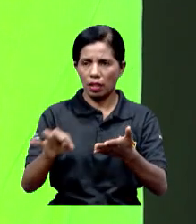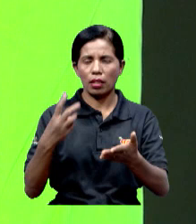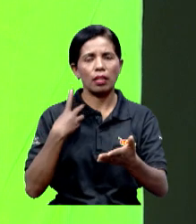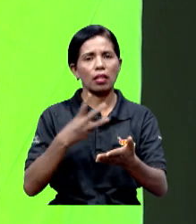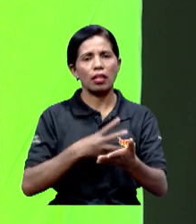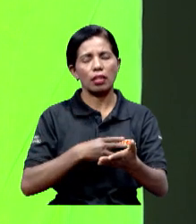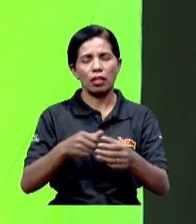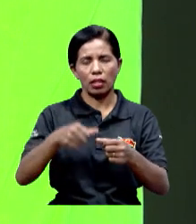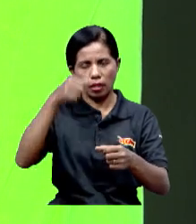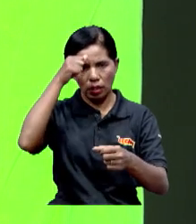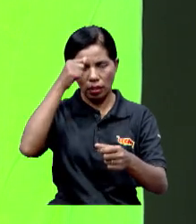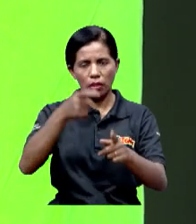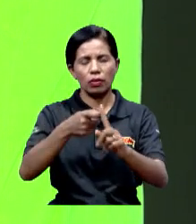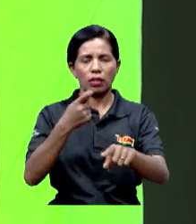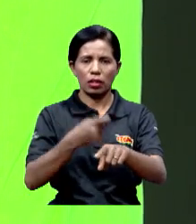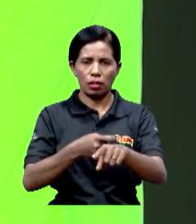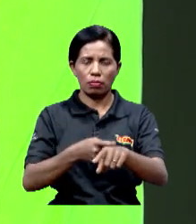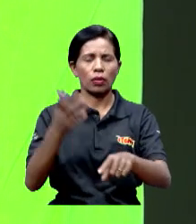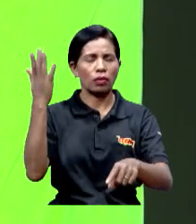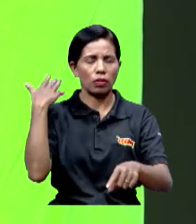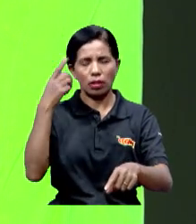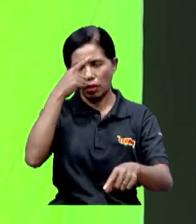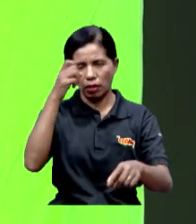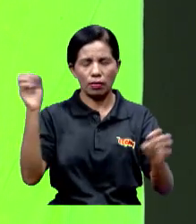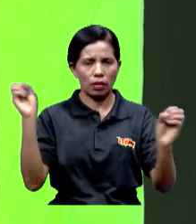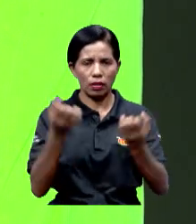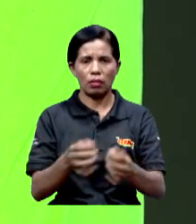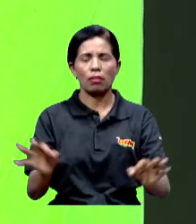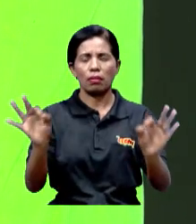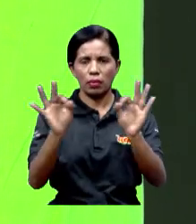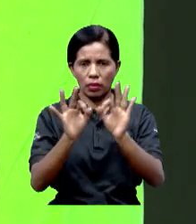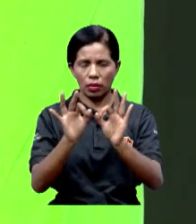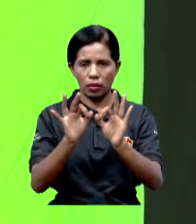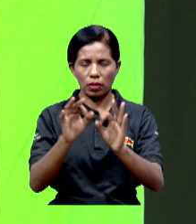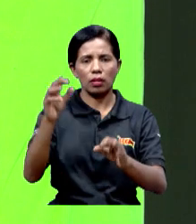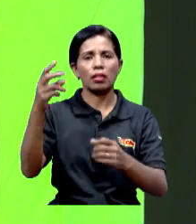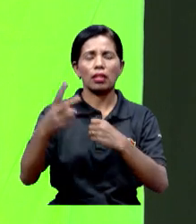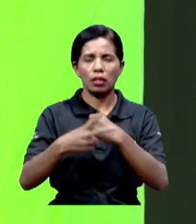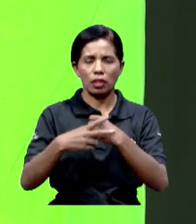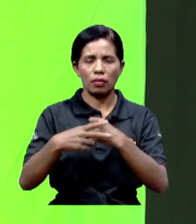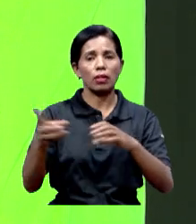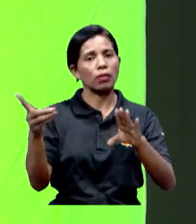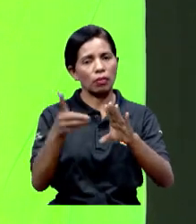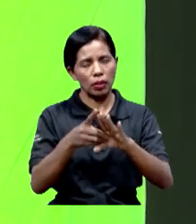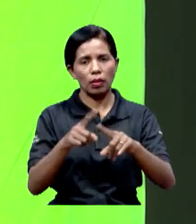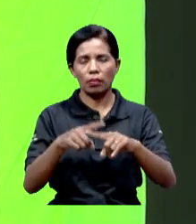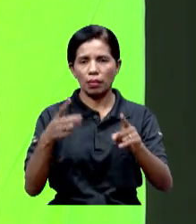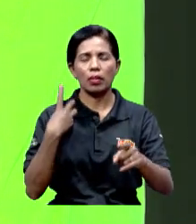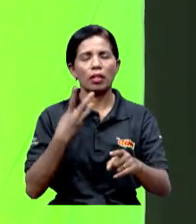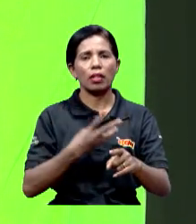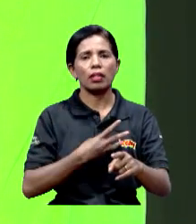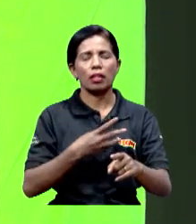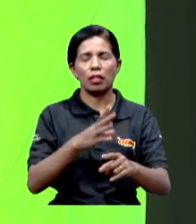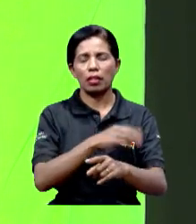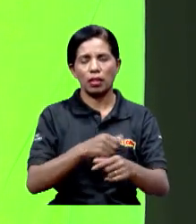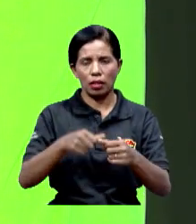memoria kusi tempo ne ba. Tambala os importante de trai ia documento mebemos ite ni memoria